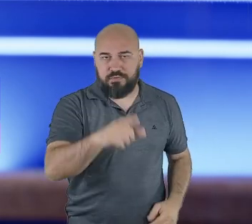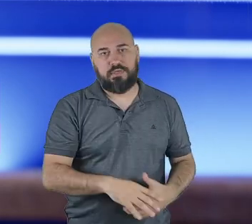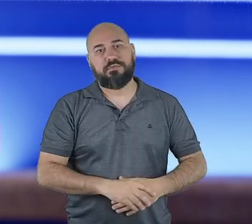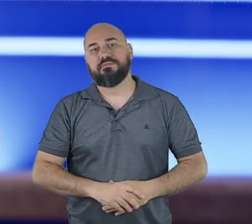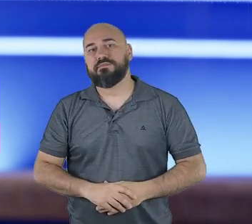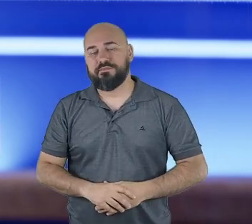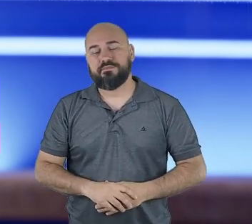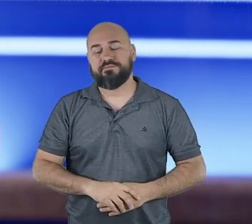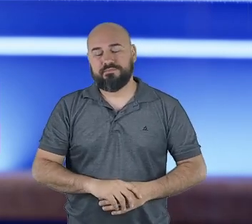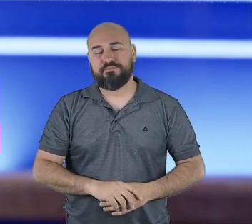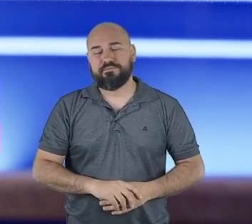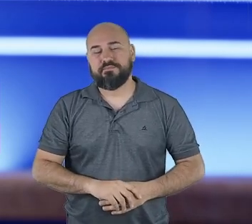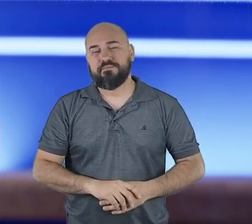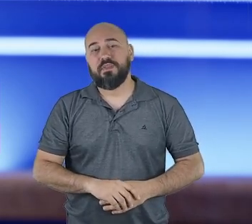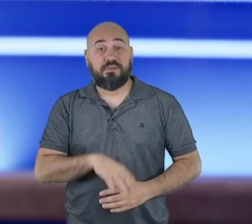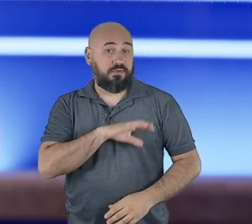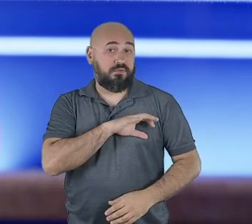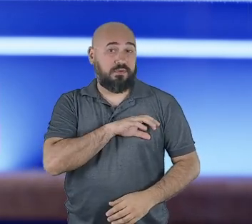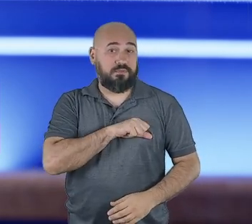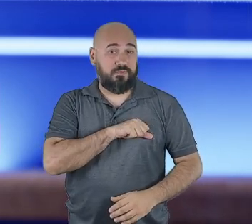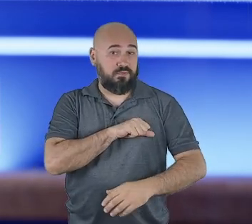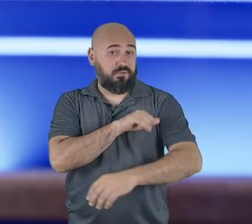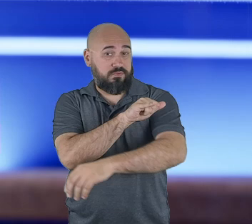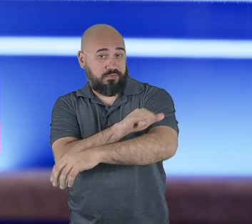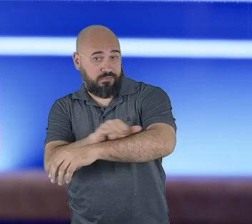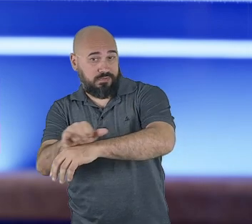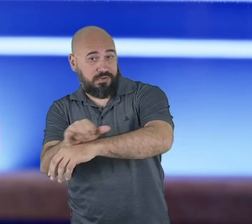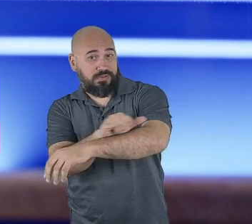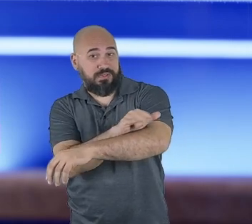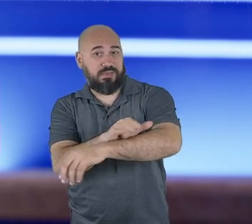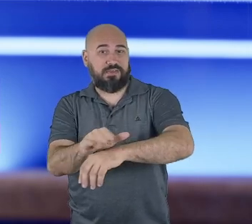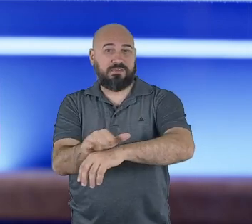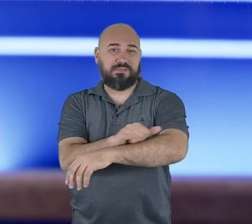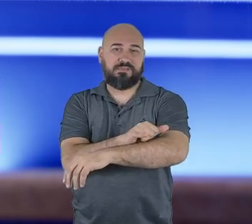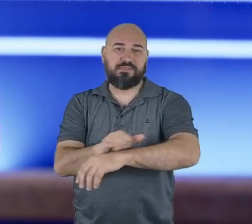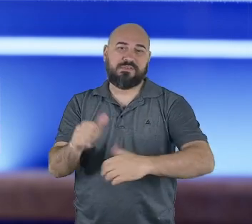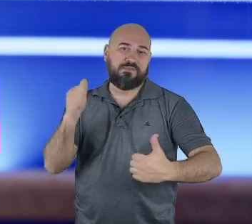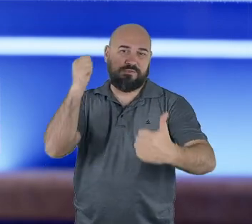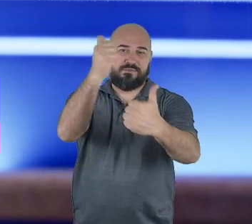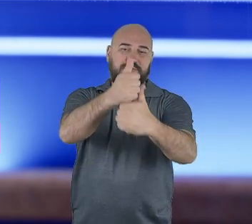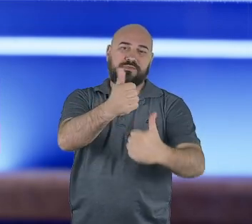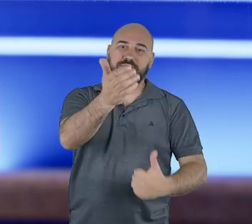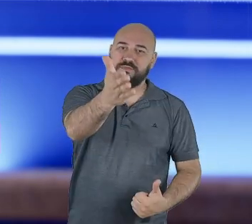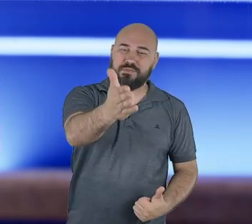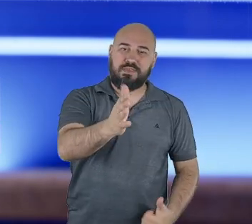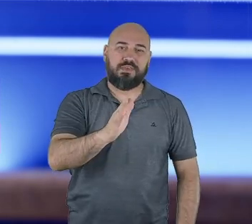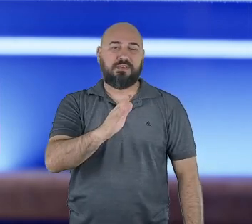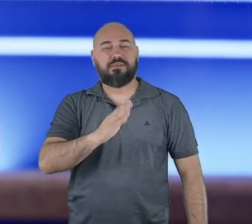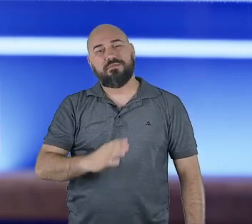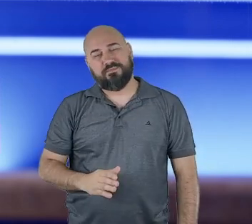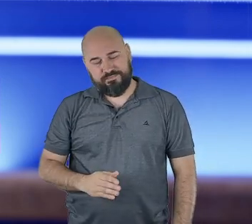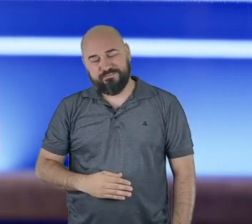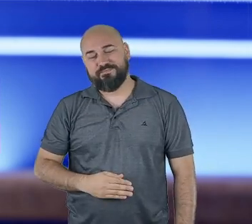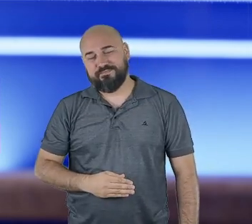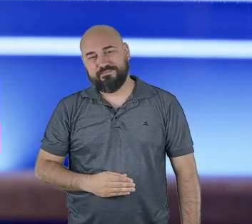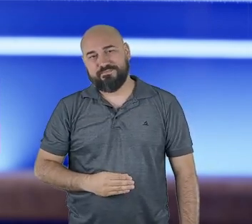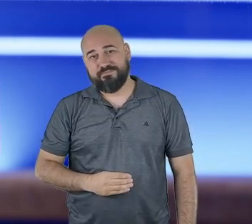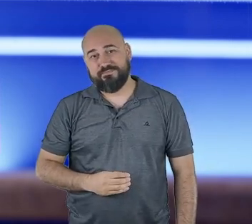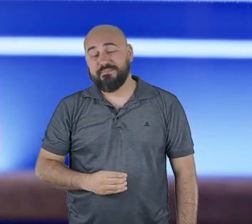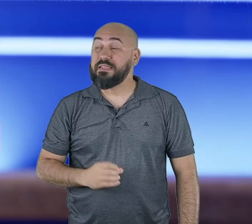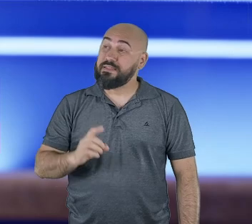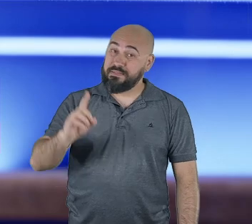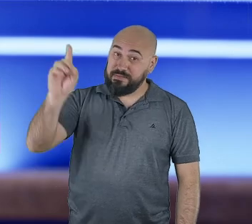o amor encontrou um jeito de trazer a eternidade para você. É isso que Deus